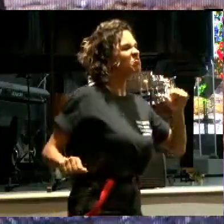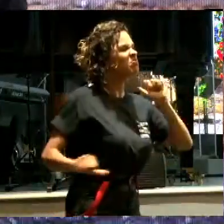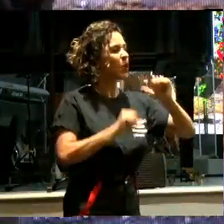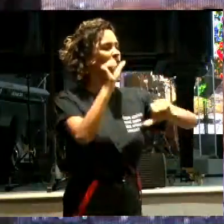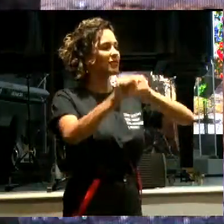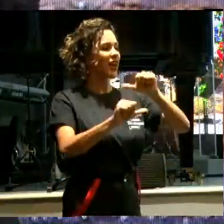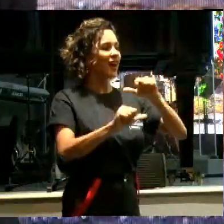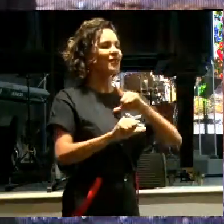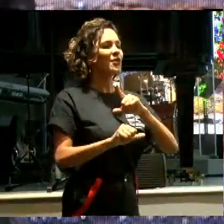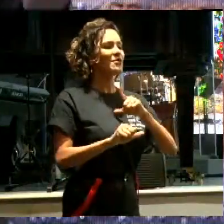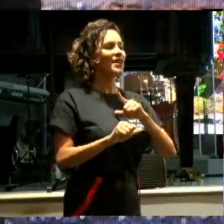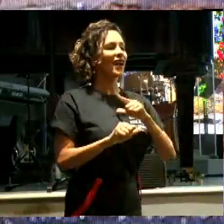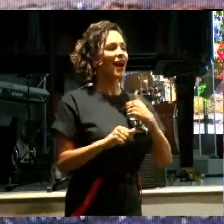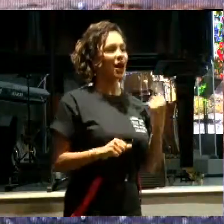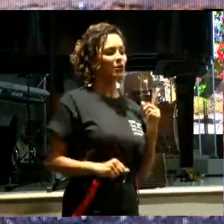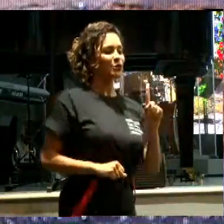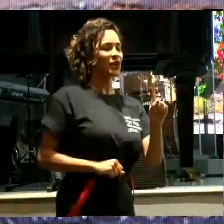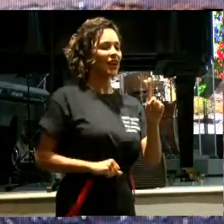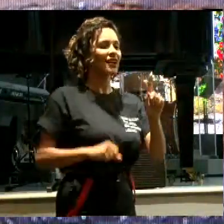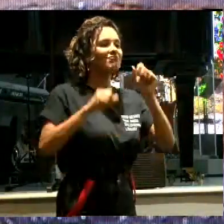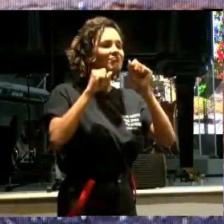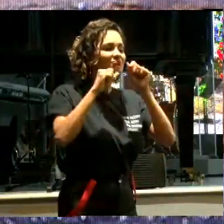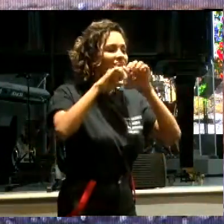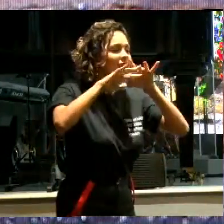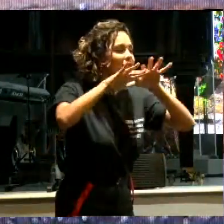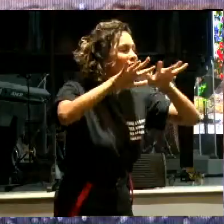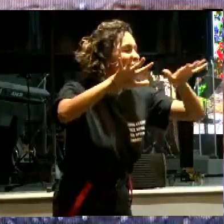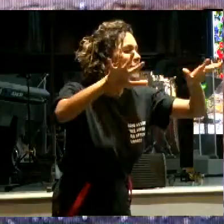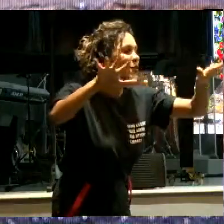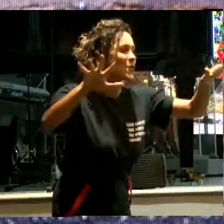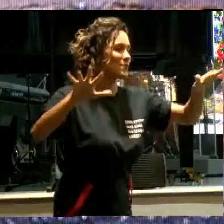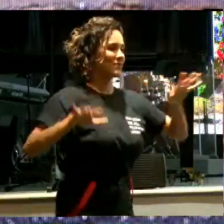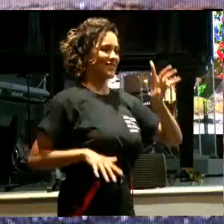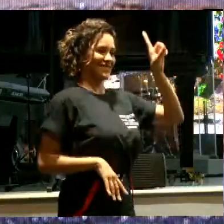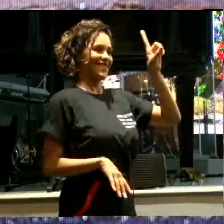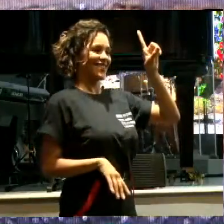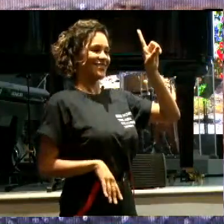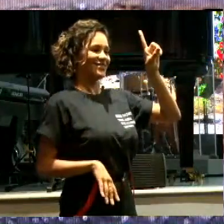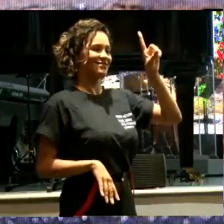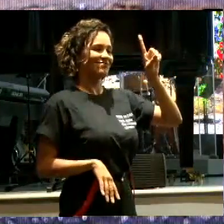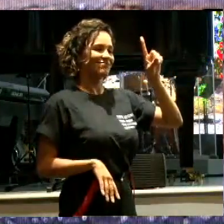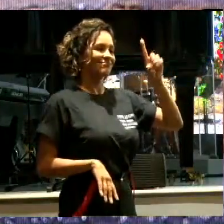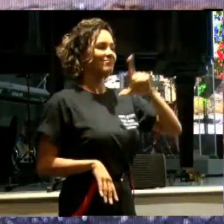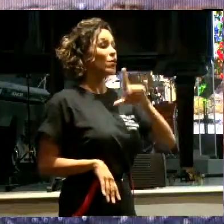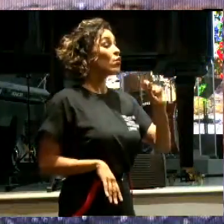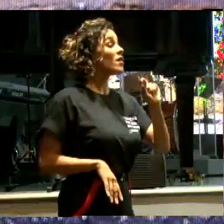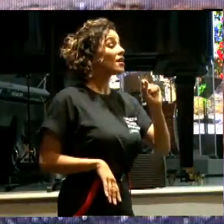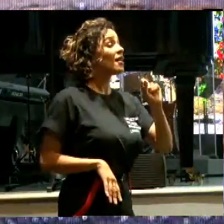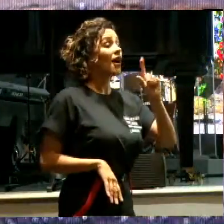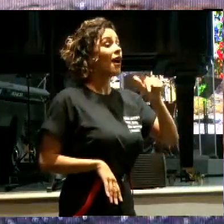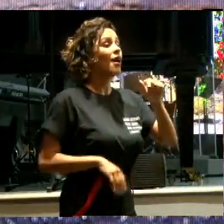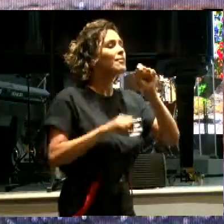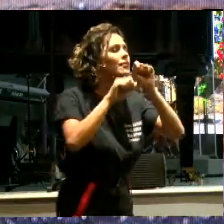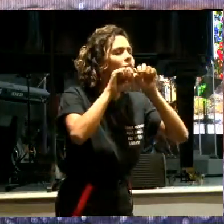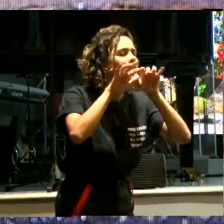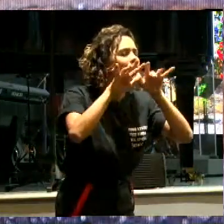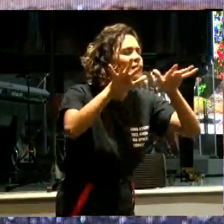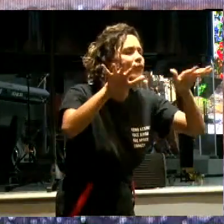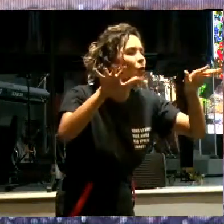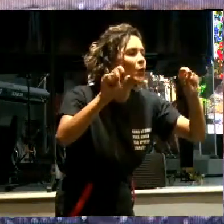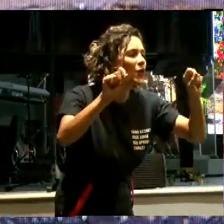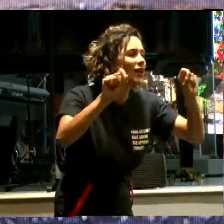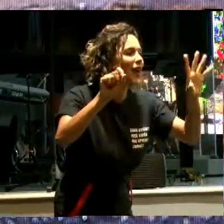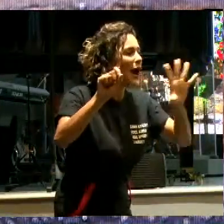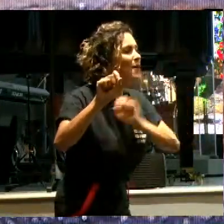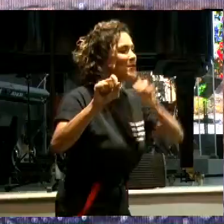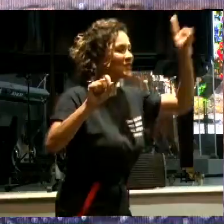amor perfeito, que é o amor de Deus que jorra sobre a nossa vida. E você vai ver o